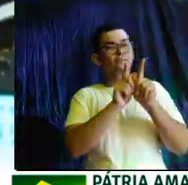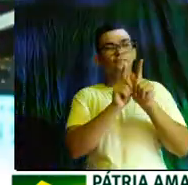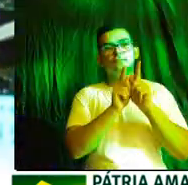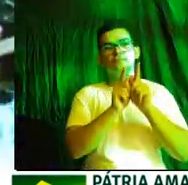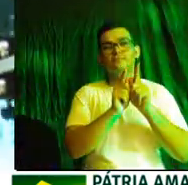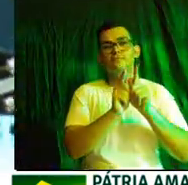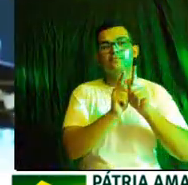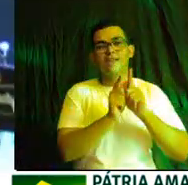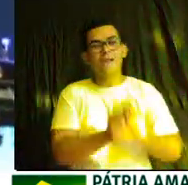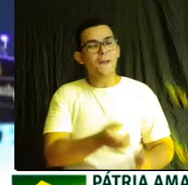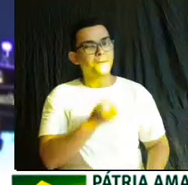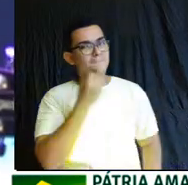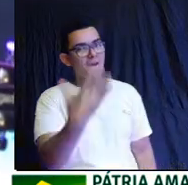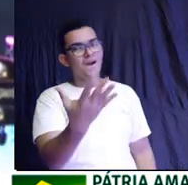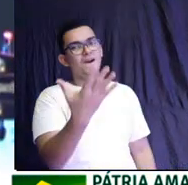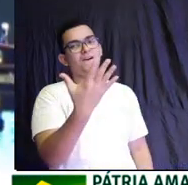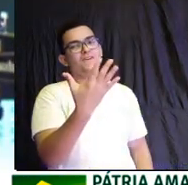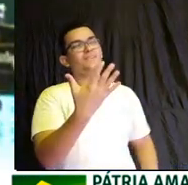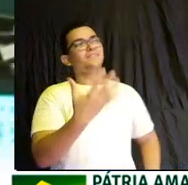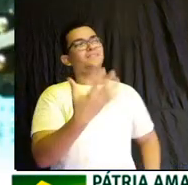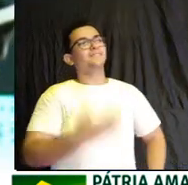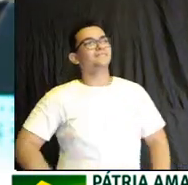chegar. Bom demais.